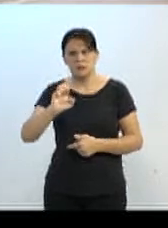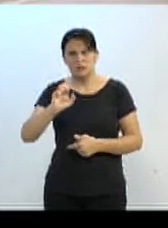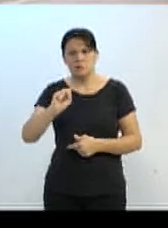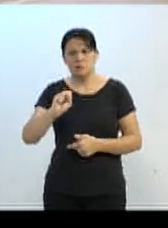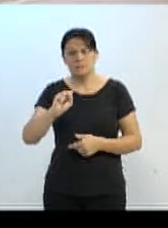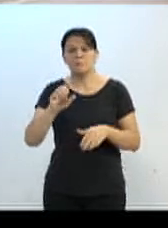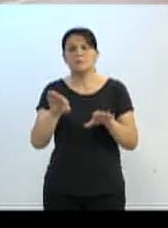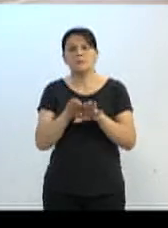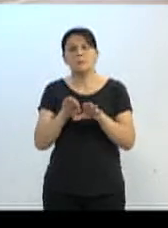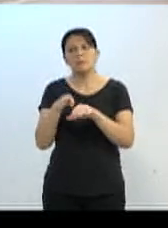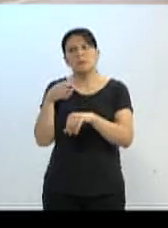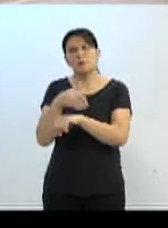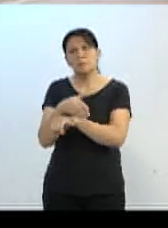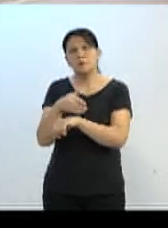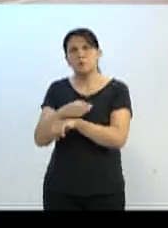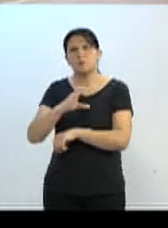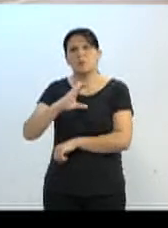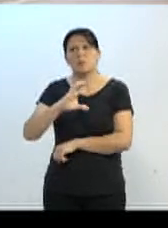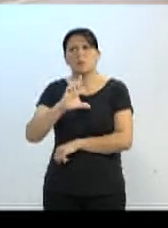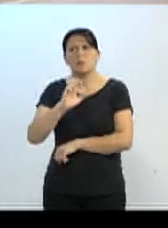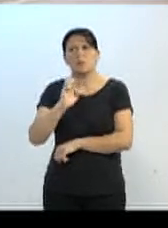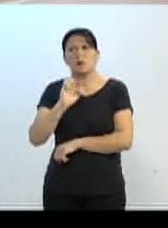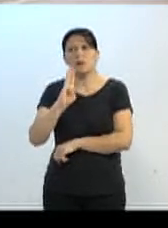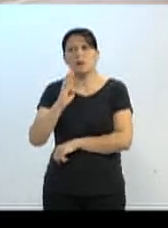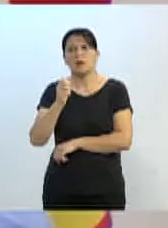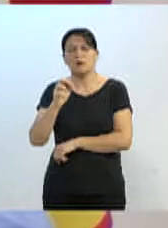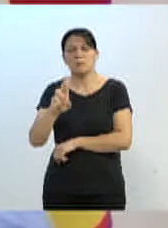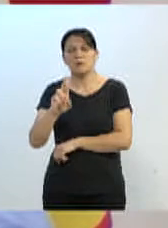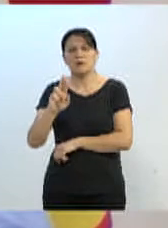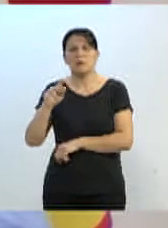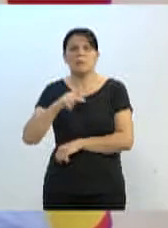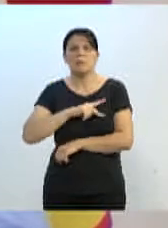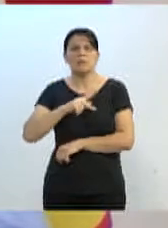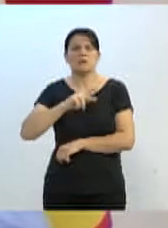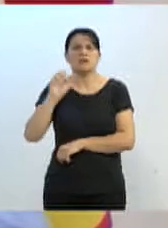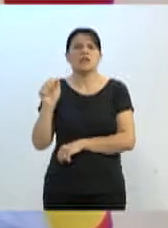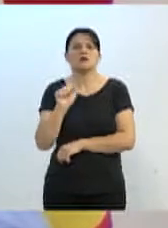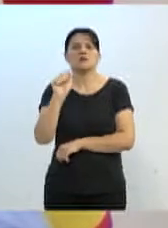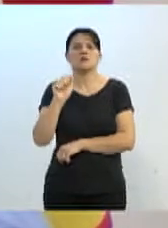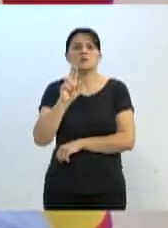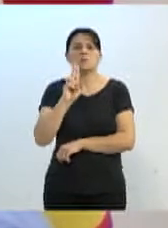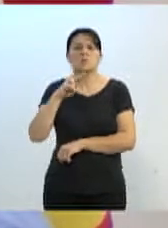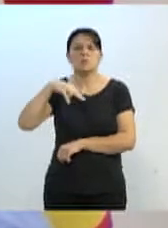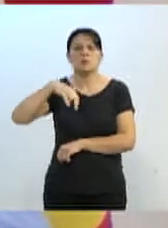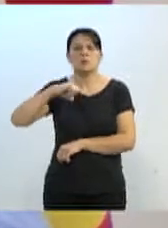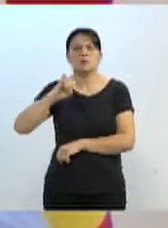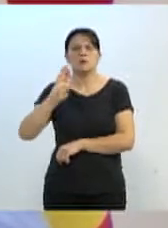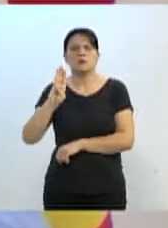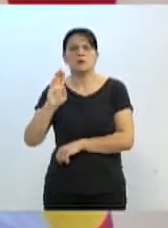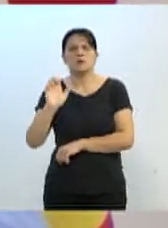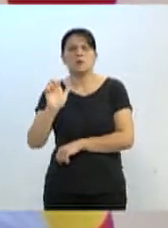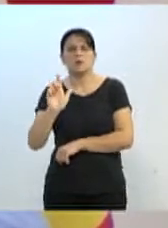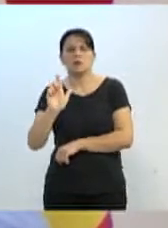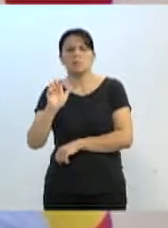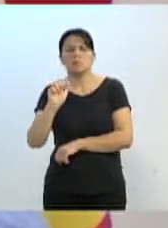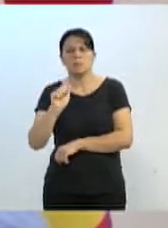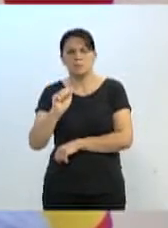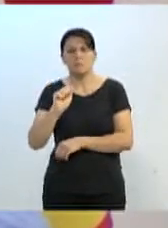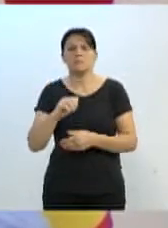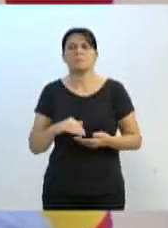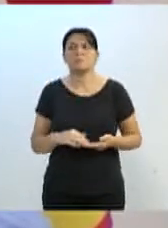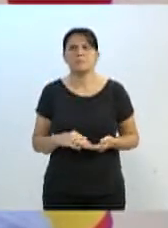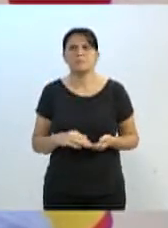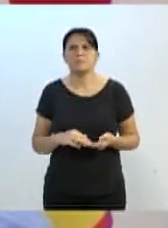é do Kleber presidente da associação é da Uniplan e toda a comunidade inclusive assessor da